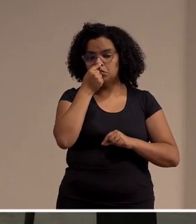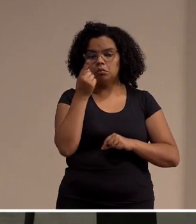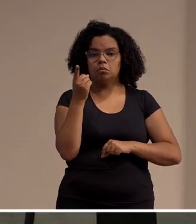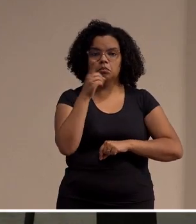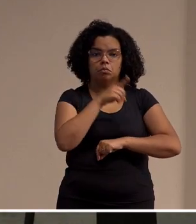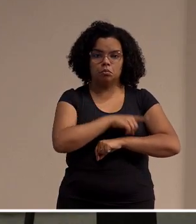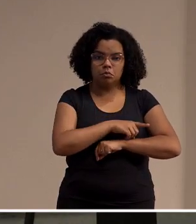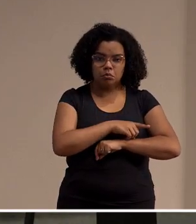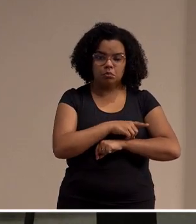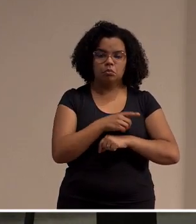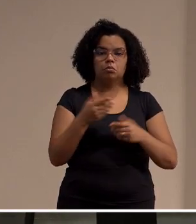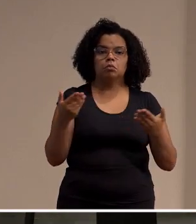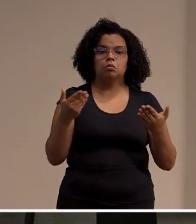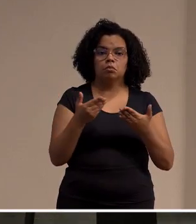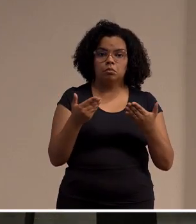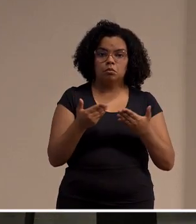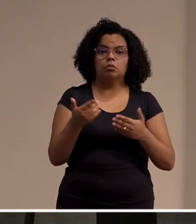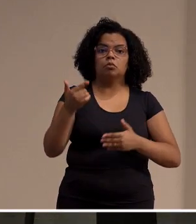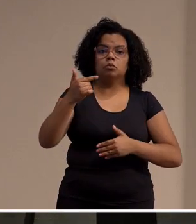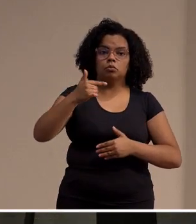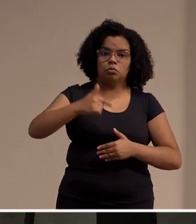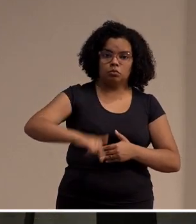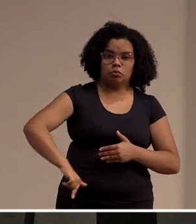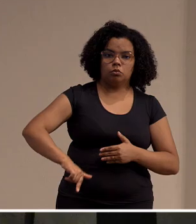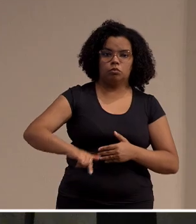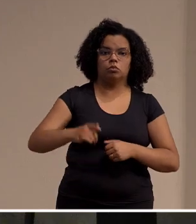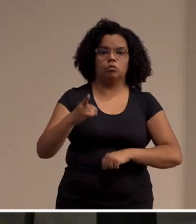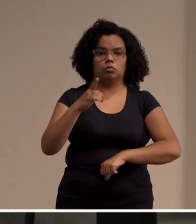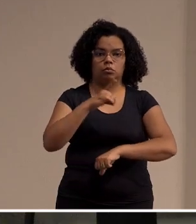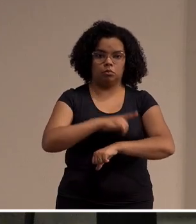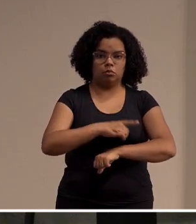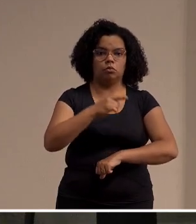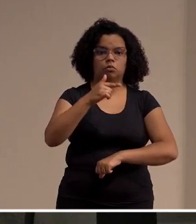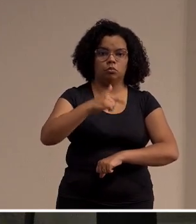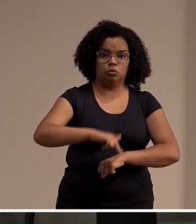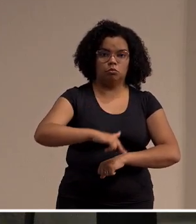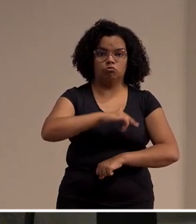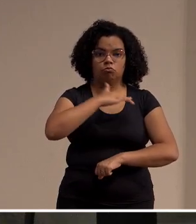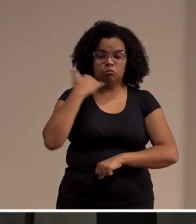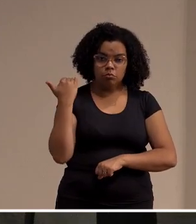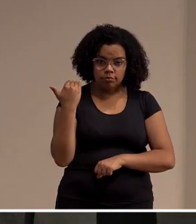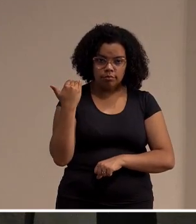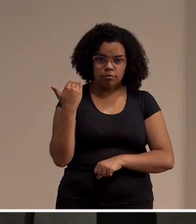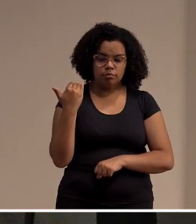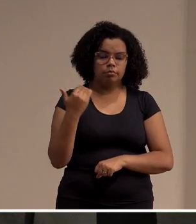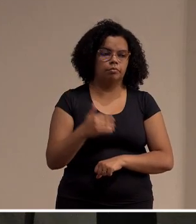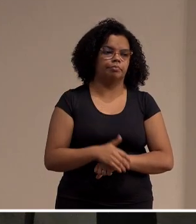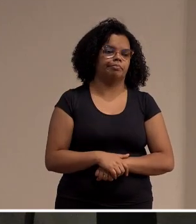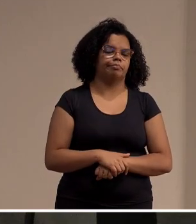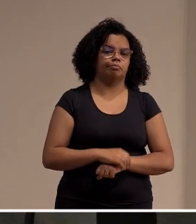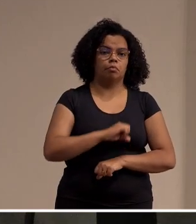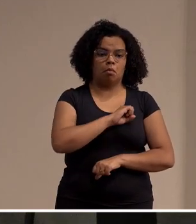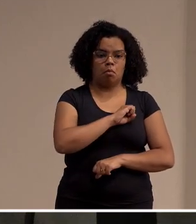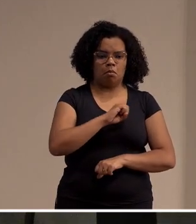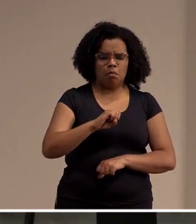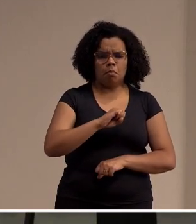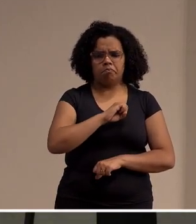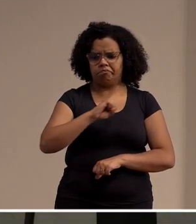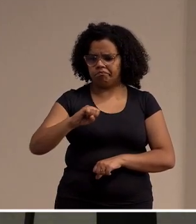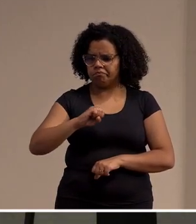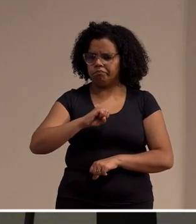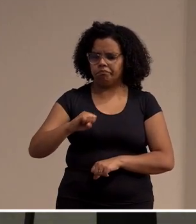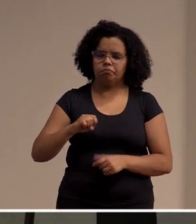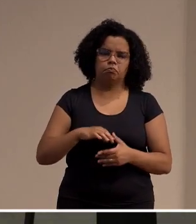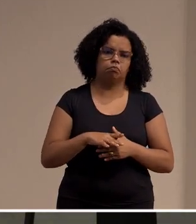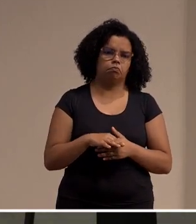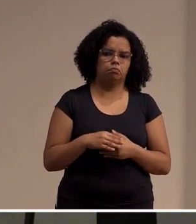está passando também por essa questão de uma dengue, que é uma dengue mortífera, e é uma doença que,